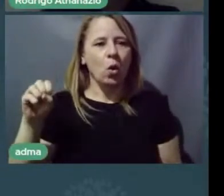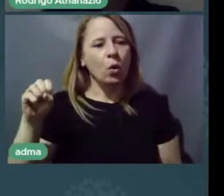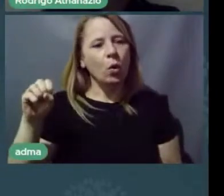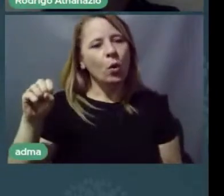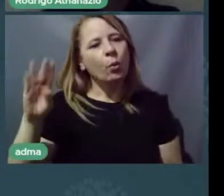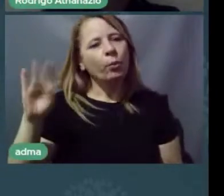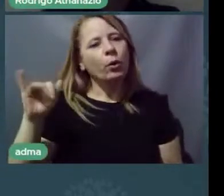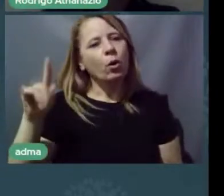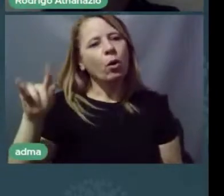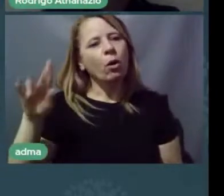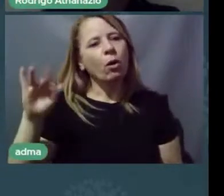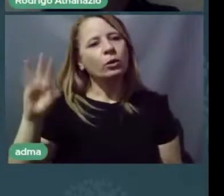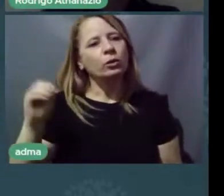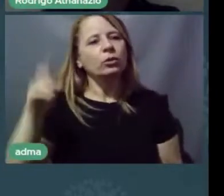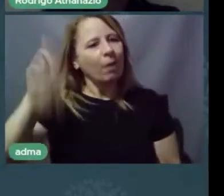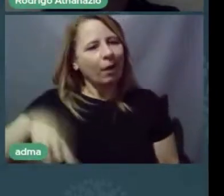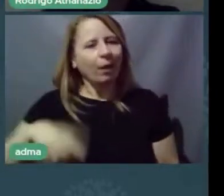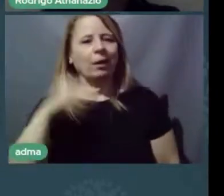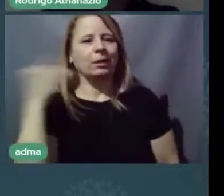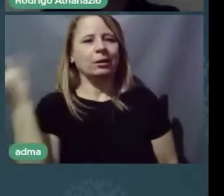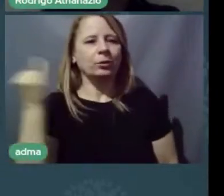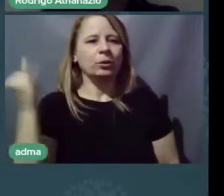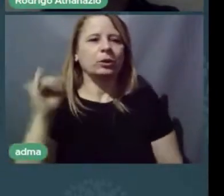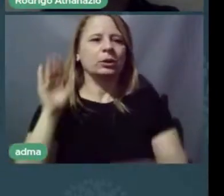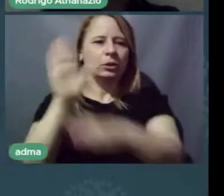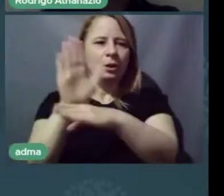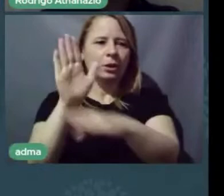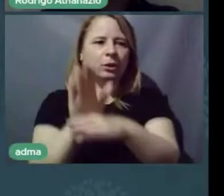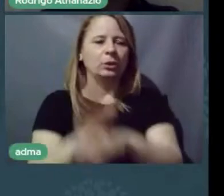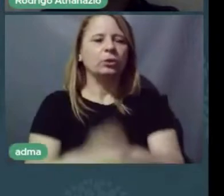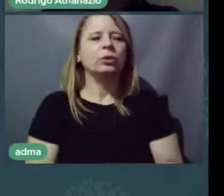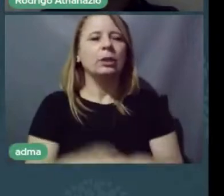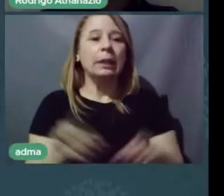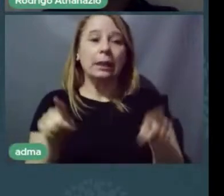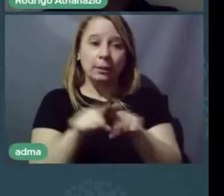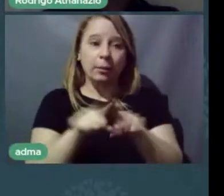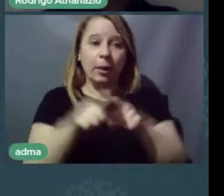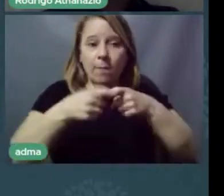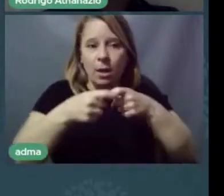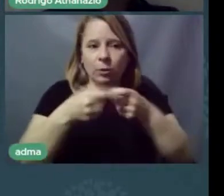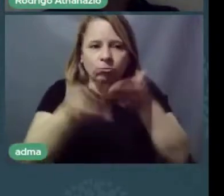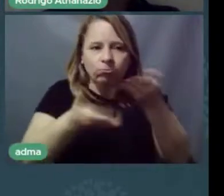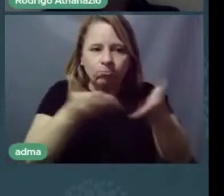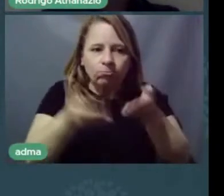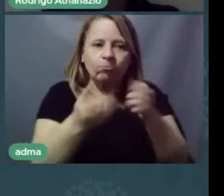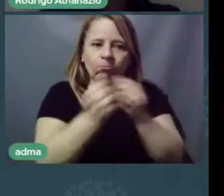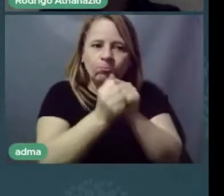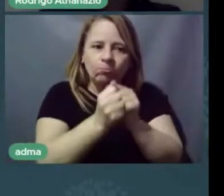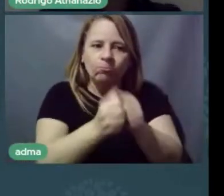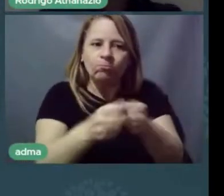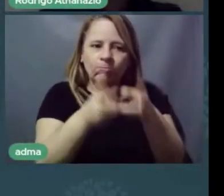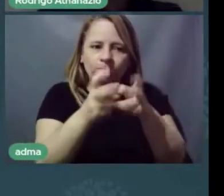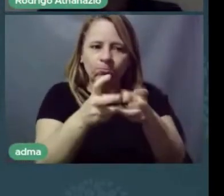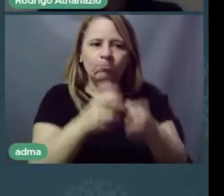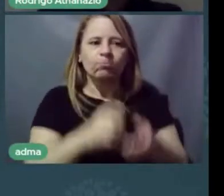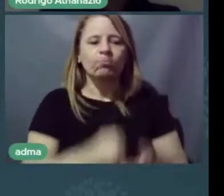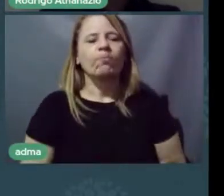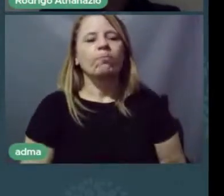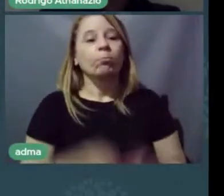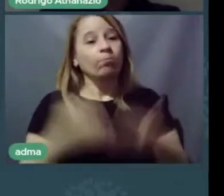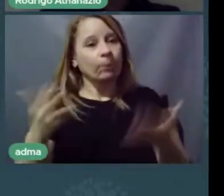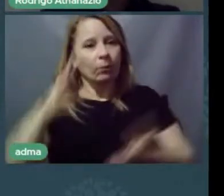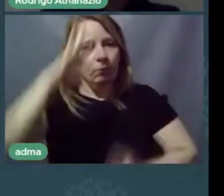alguns pacientes, e aí, obviamente, tem que ter um acompanhamento com o pneumologista para poder fazer essa avaliação aí a longo prazo. Então,